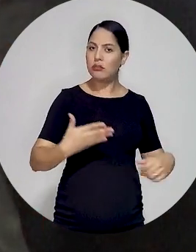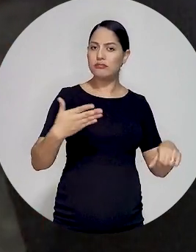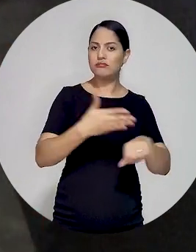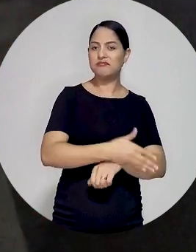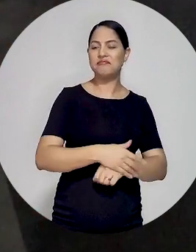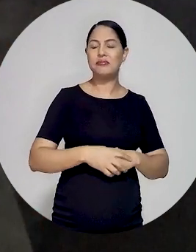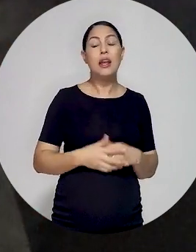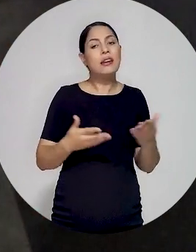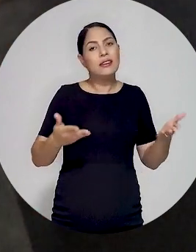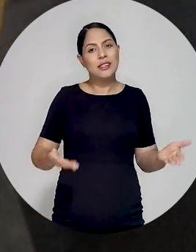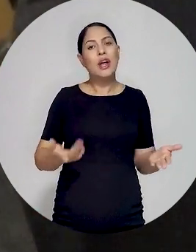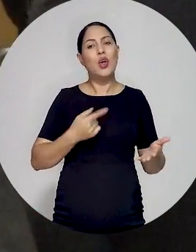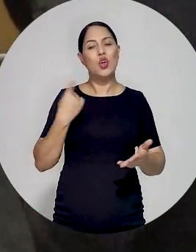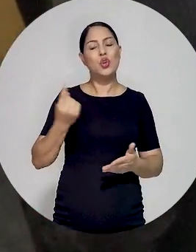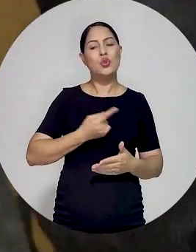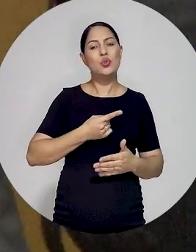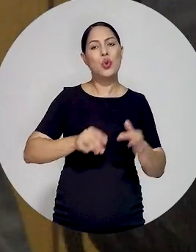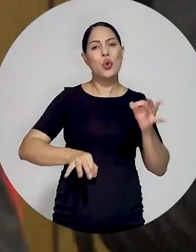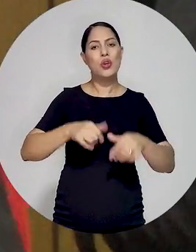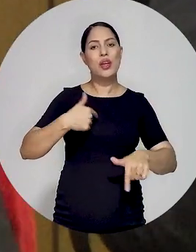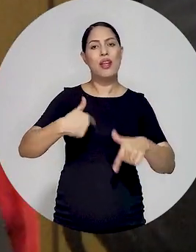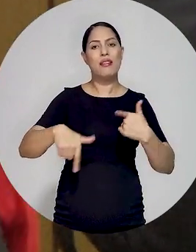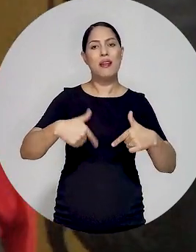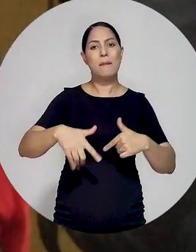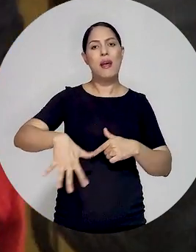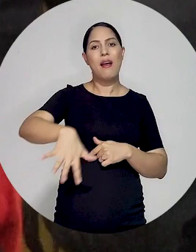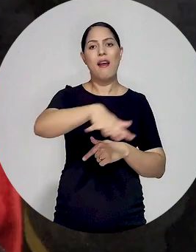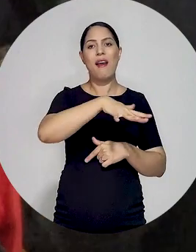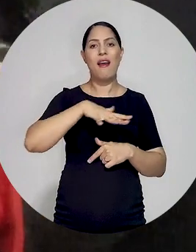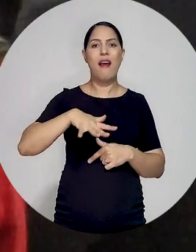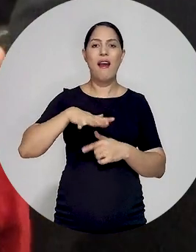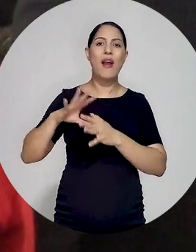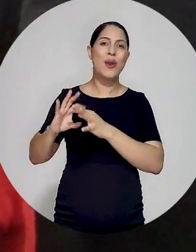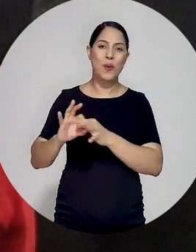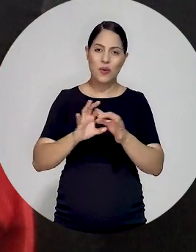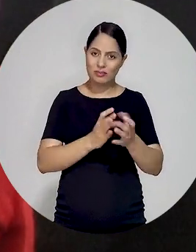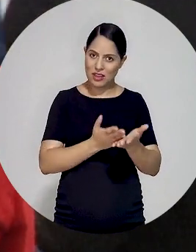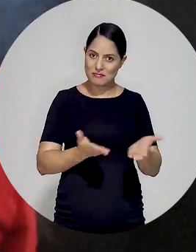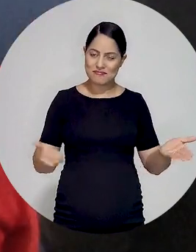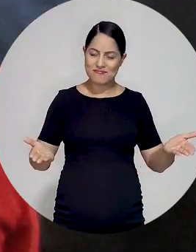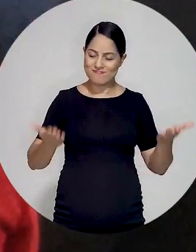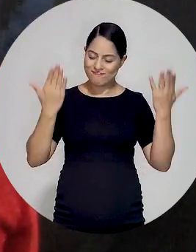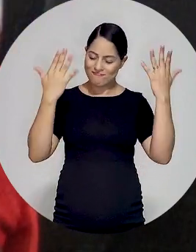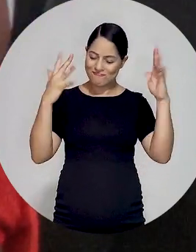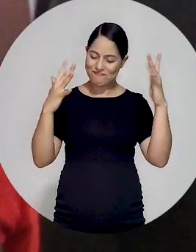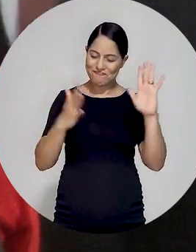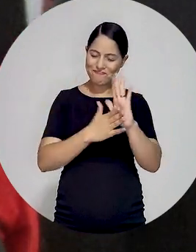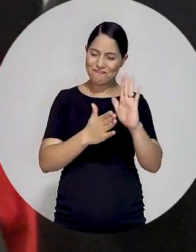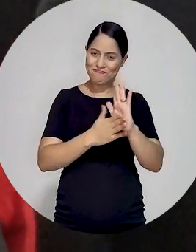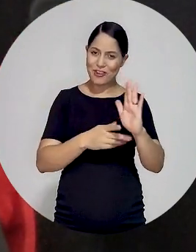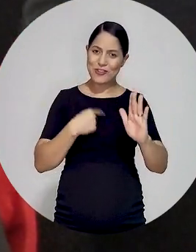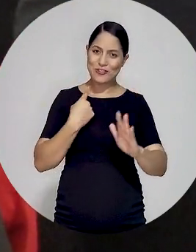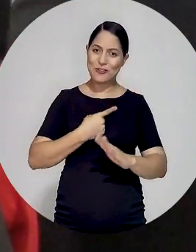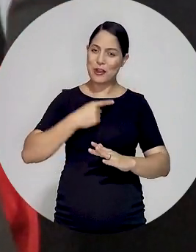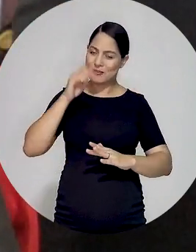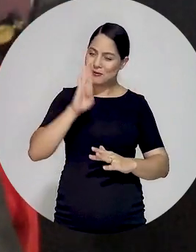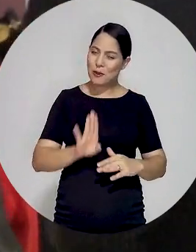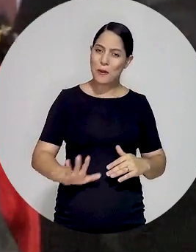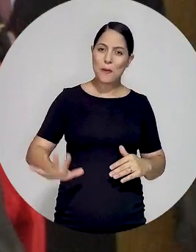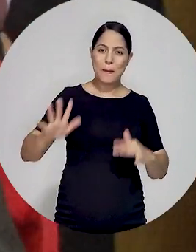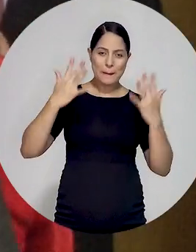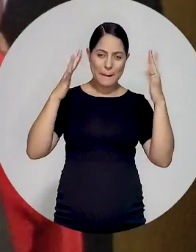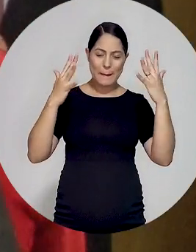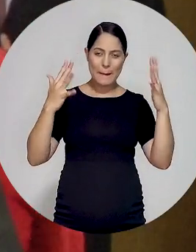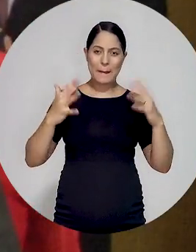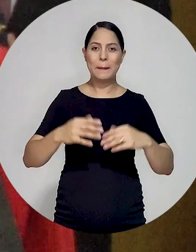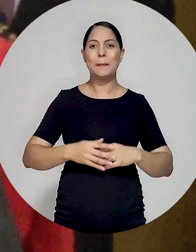e acesso ao trabalho digno. A Justiça do Trabalho tem especial atuação nesse contexto e, portanto, merece